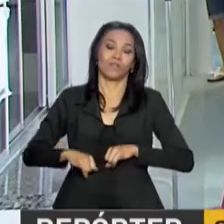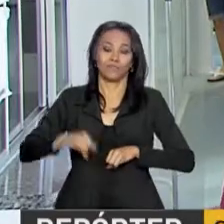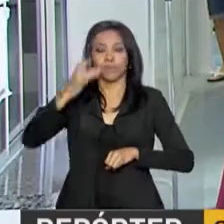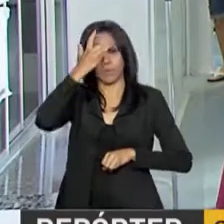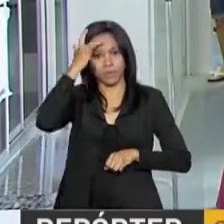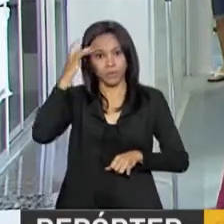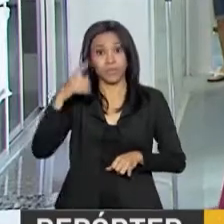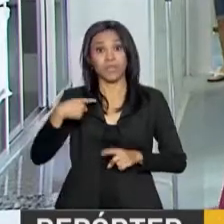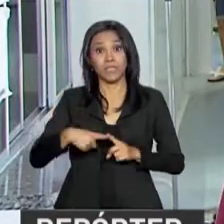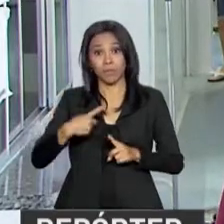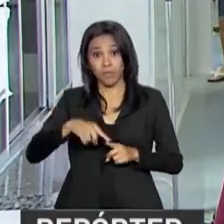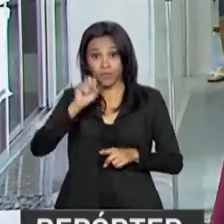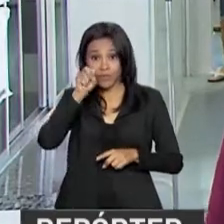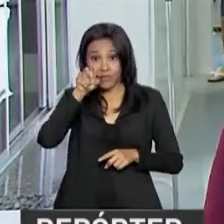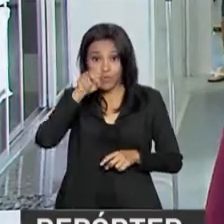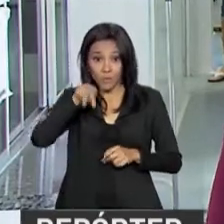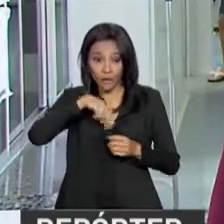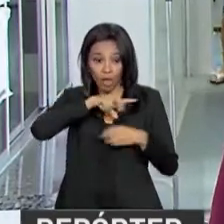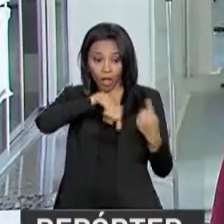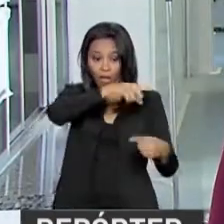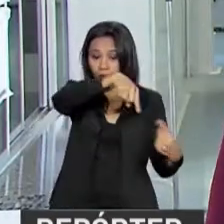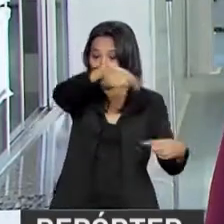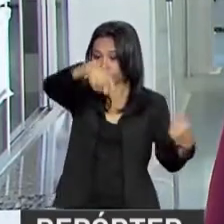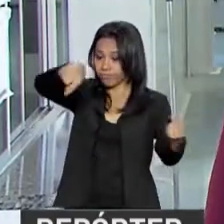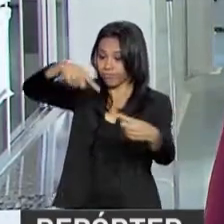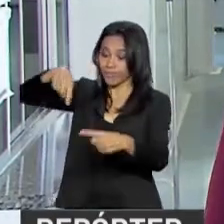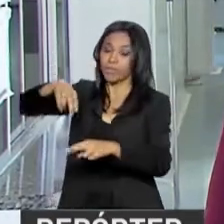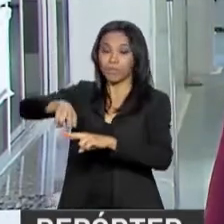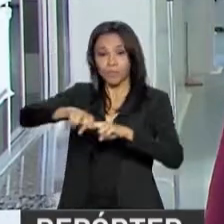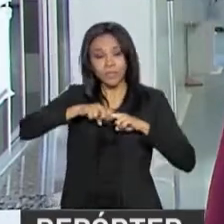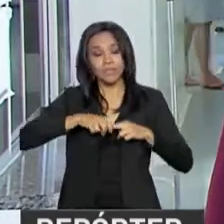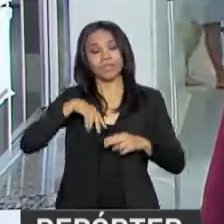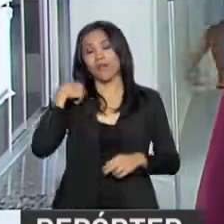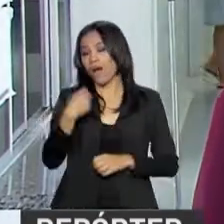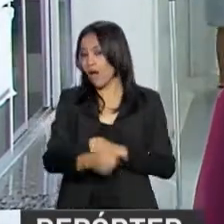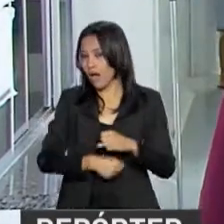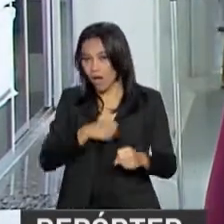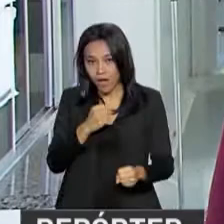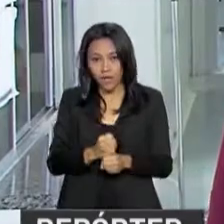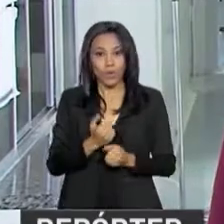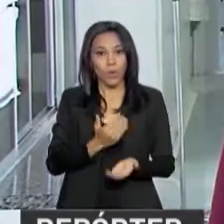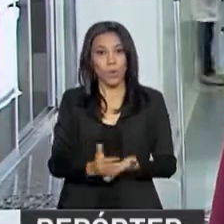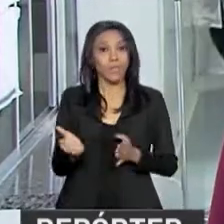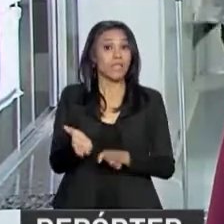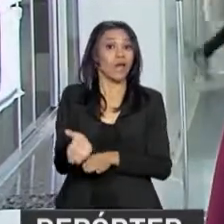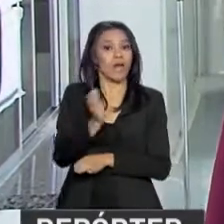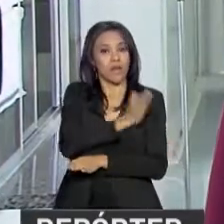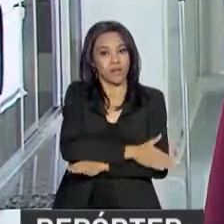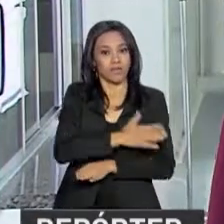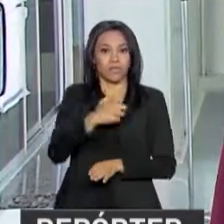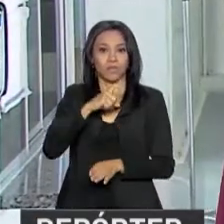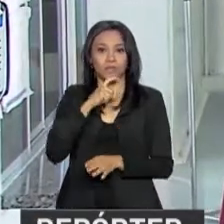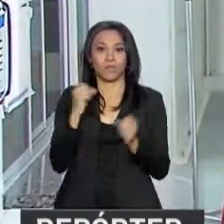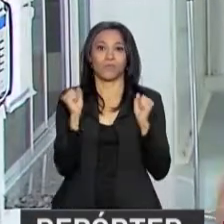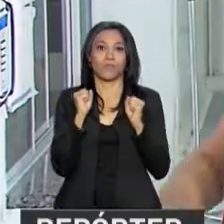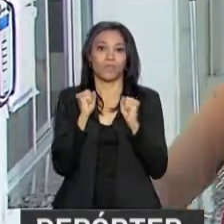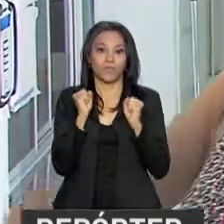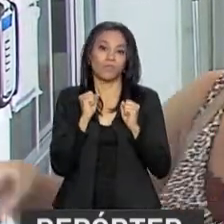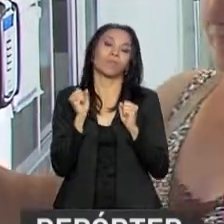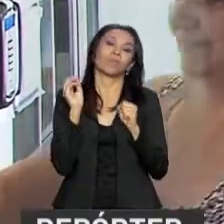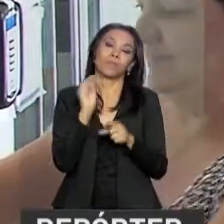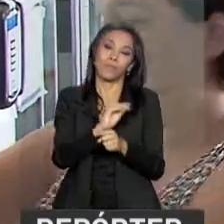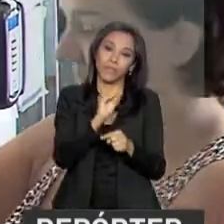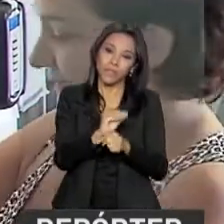maior circulação dos vírus. Por isso, todos os anos, a campanha começa um pouco antes da estação, para proteger contra